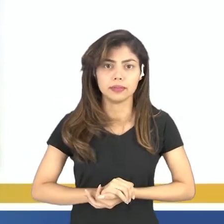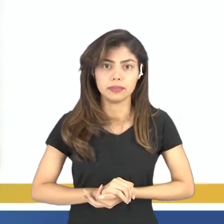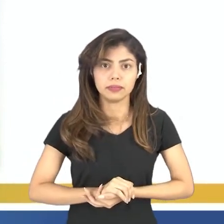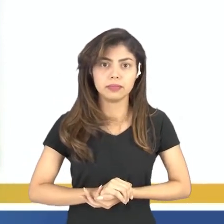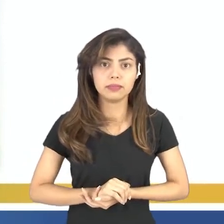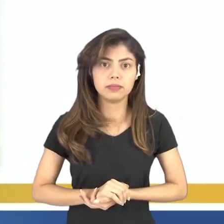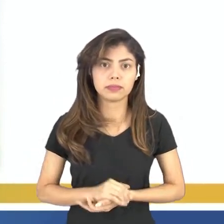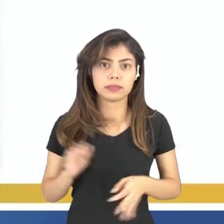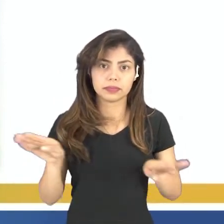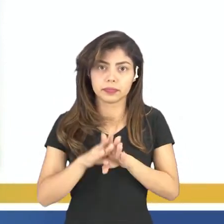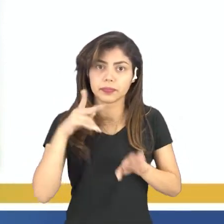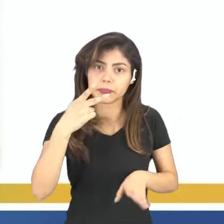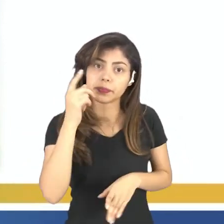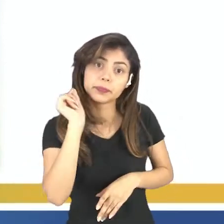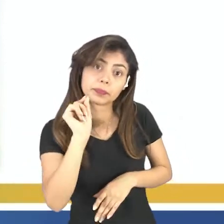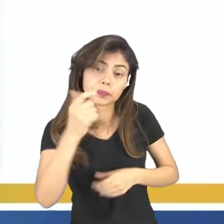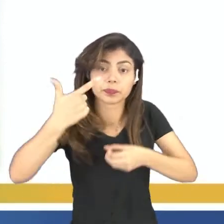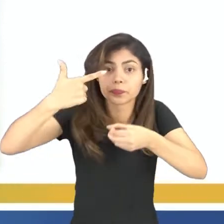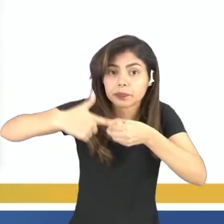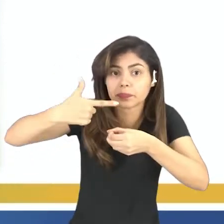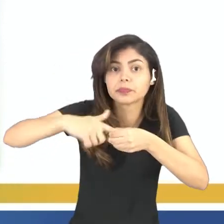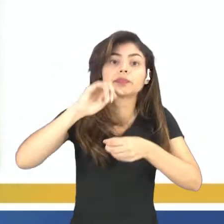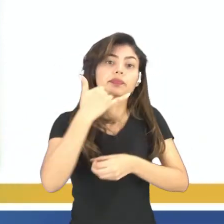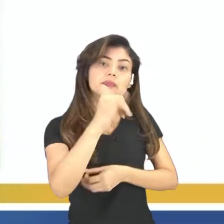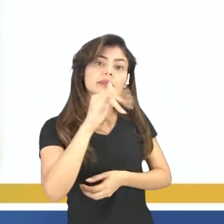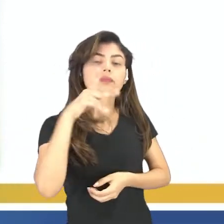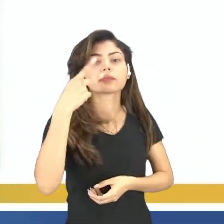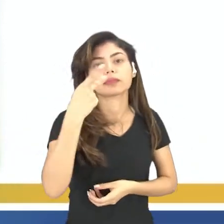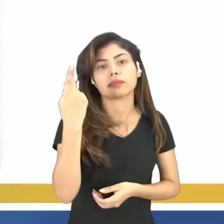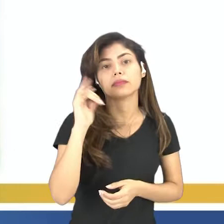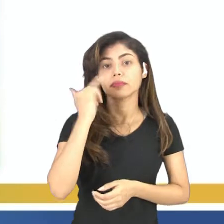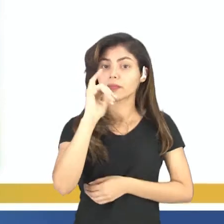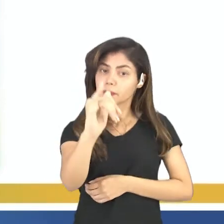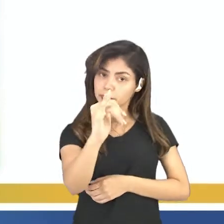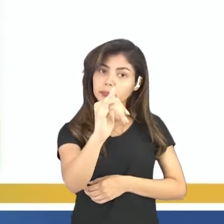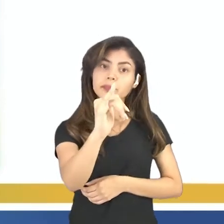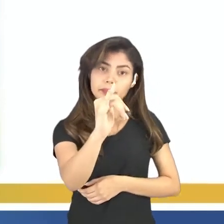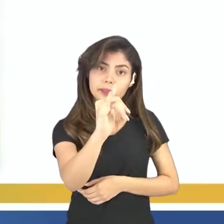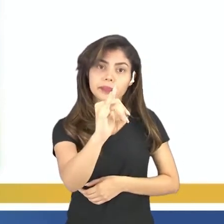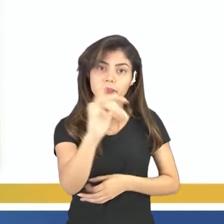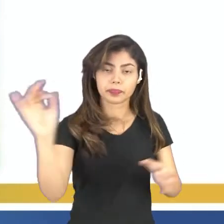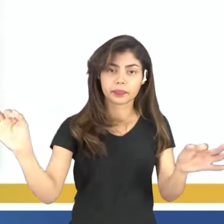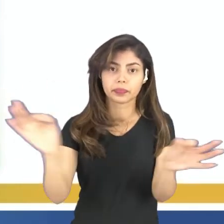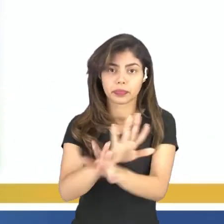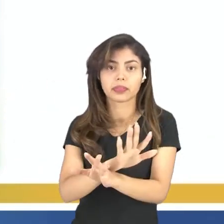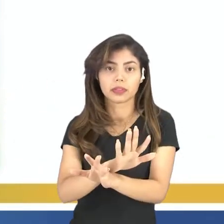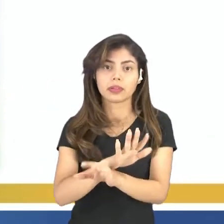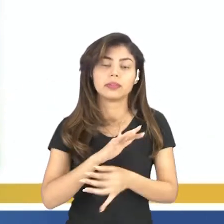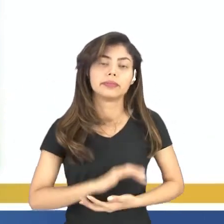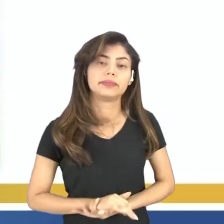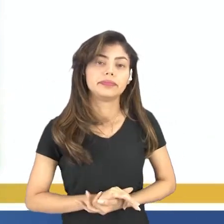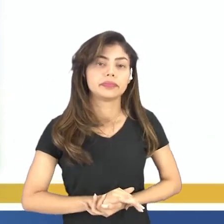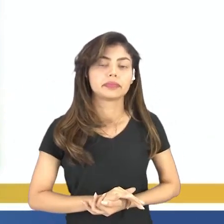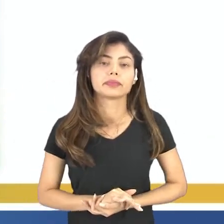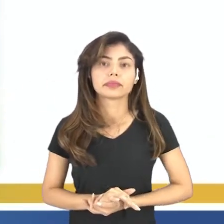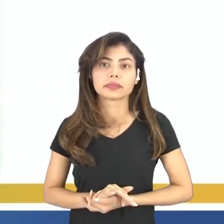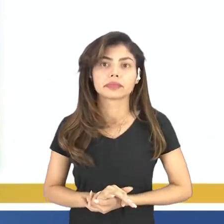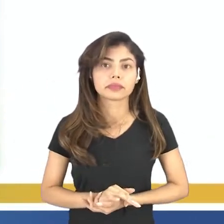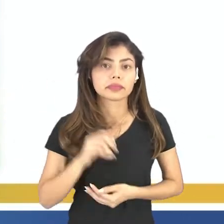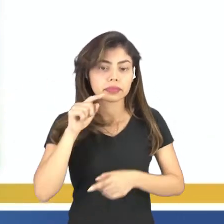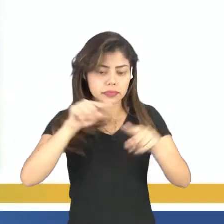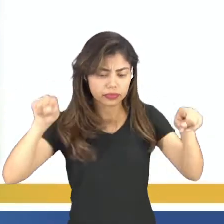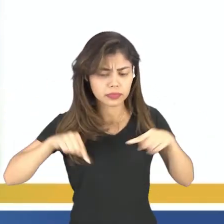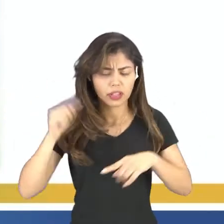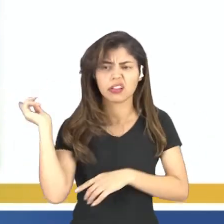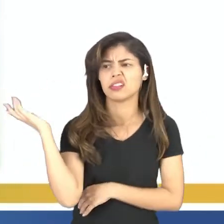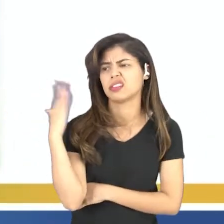têm significados muito diferentes. Costumamos, pelo cotidiano, confundir calor, por exemplo, com